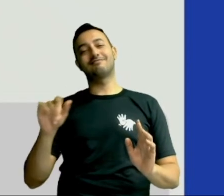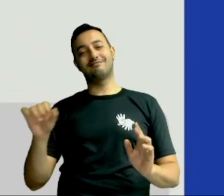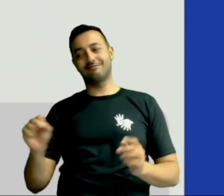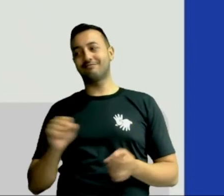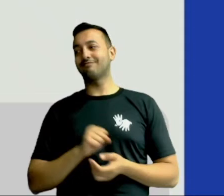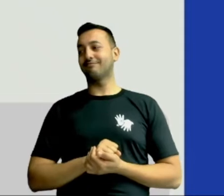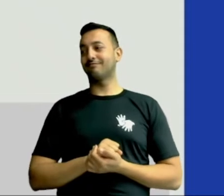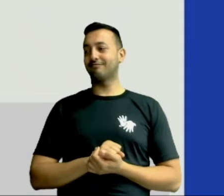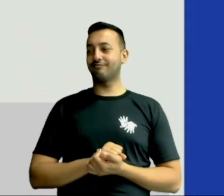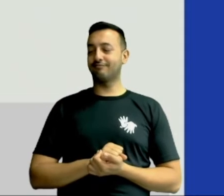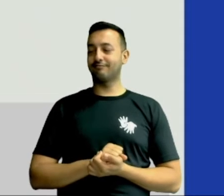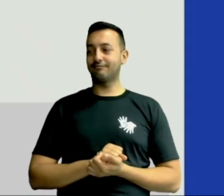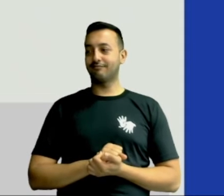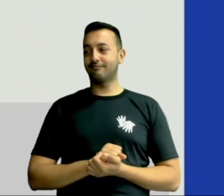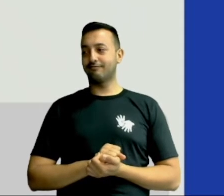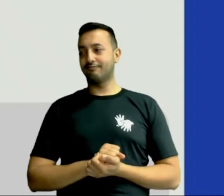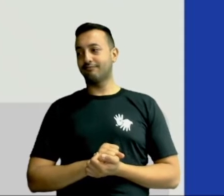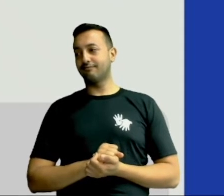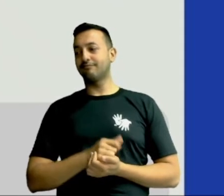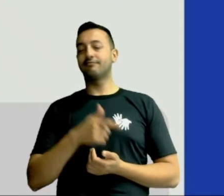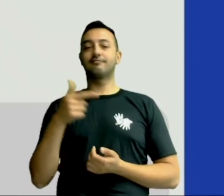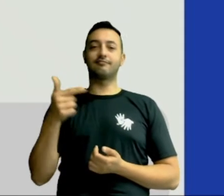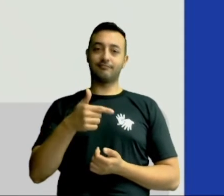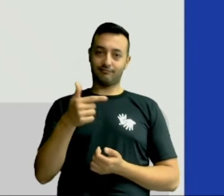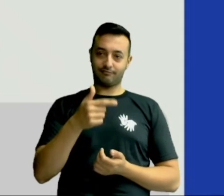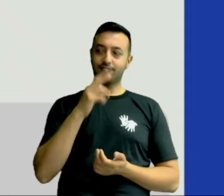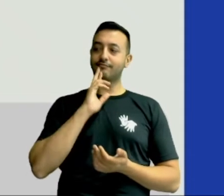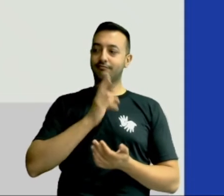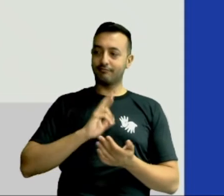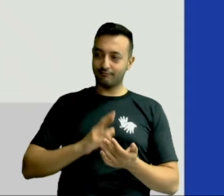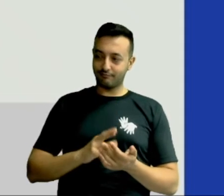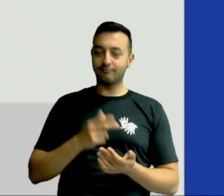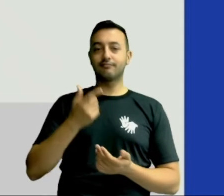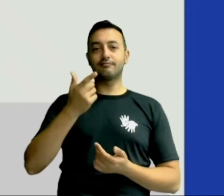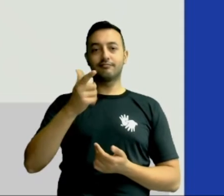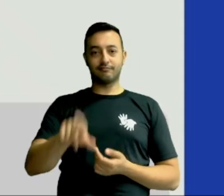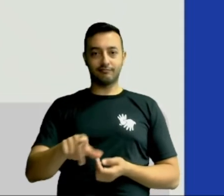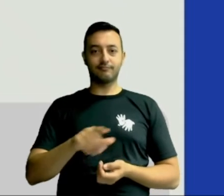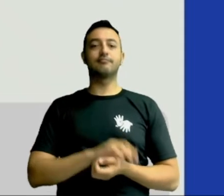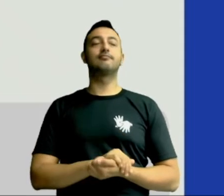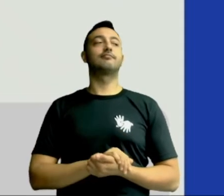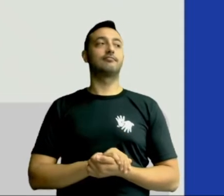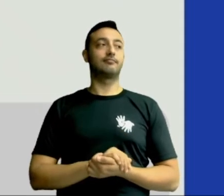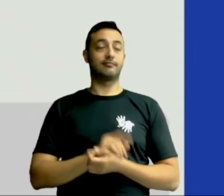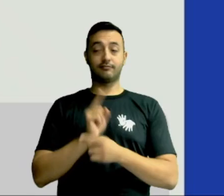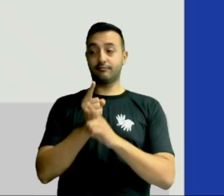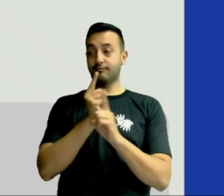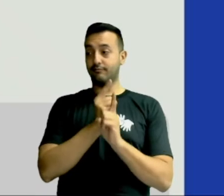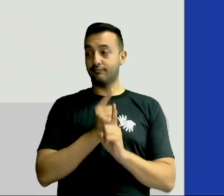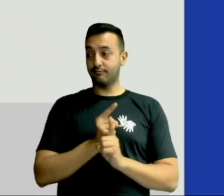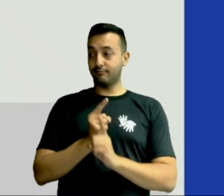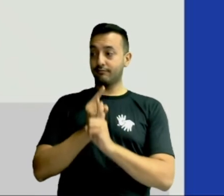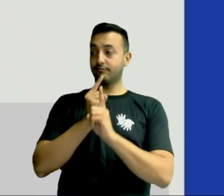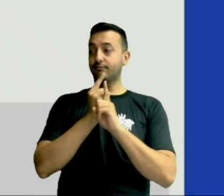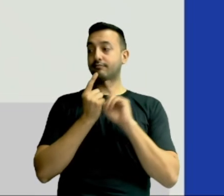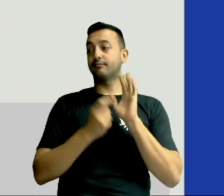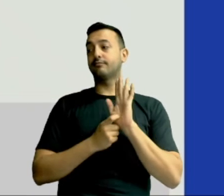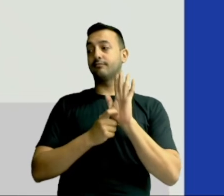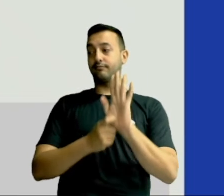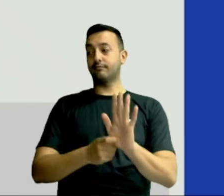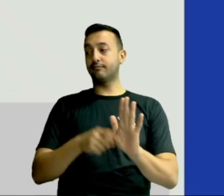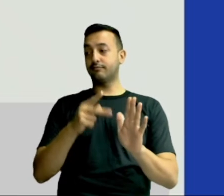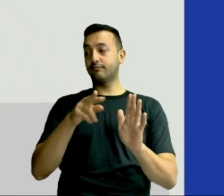Ok no segundo exercício mais uma vez nós vamos identificar os